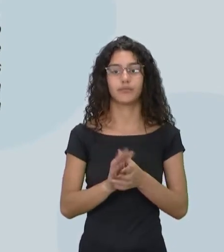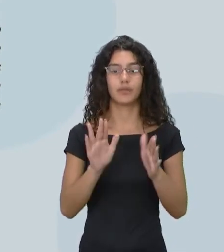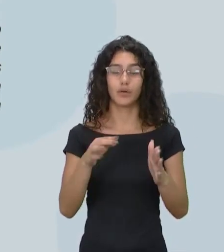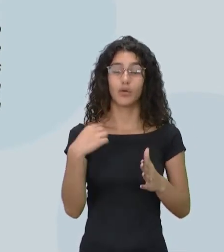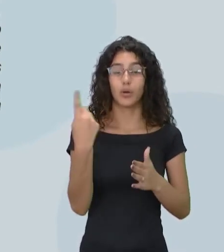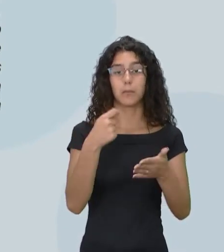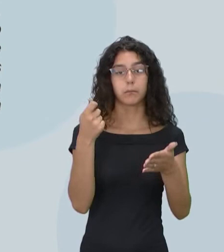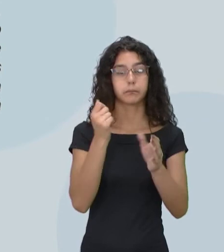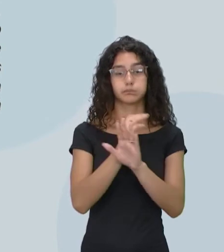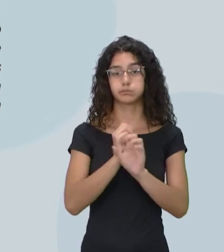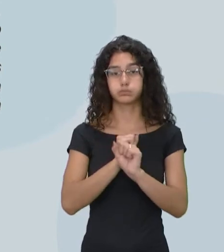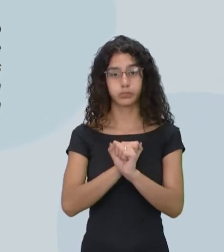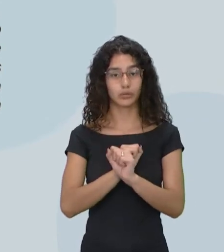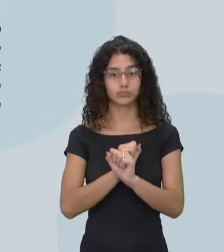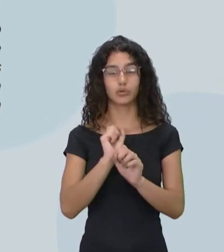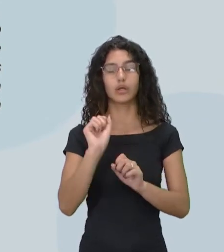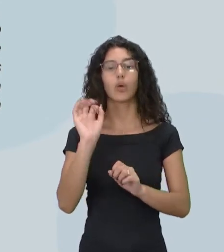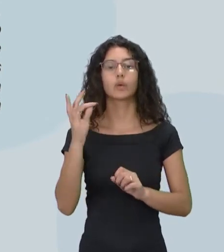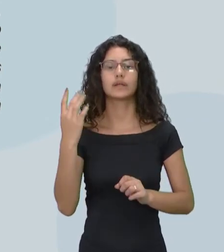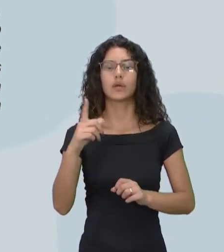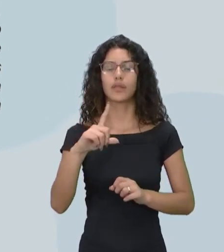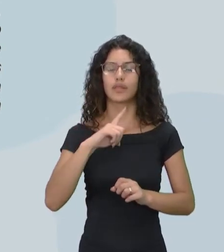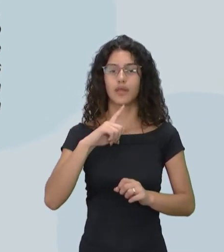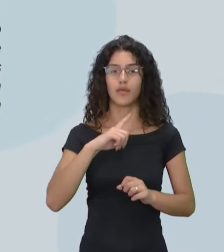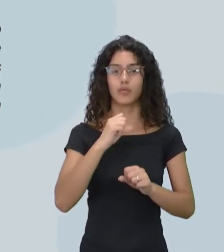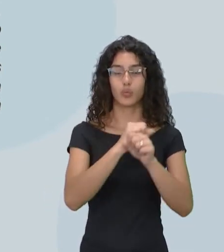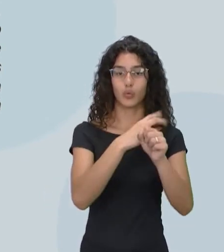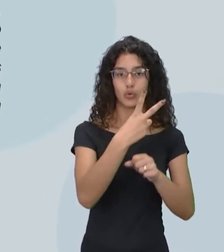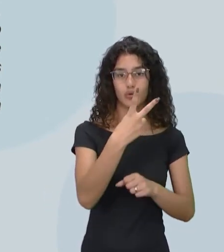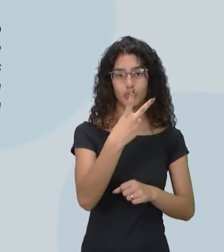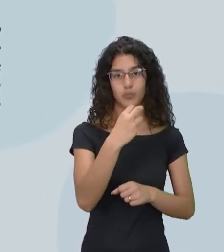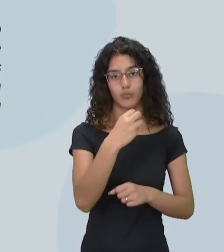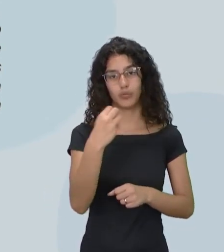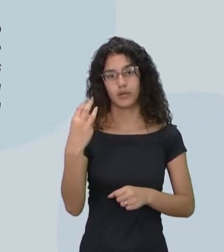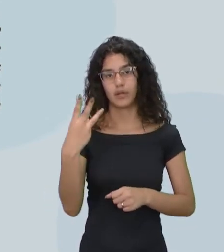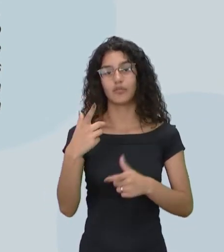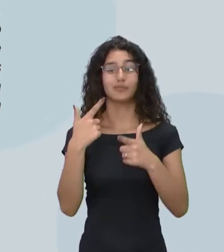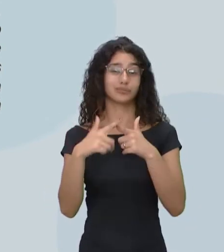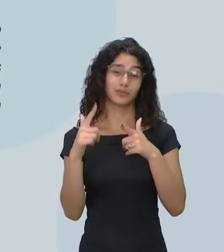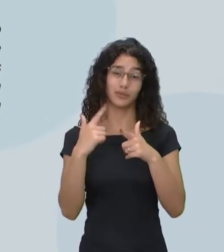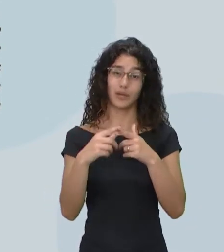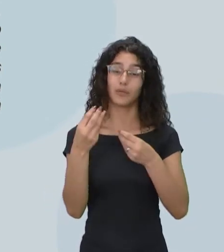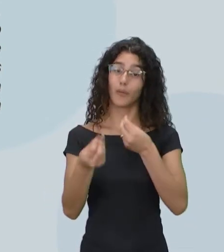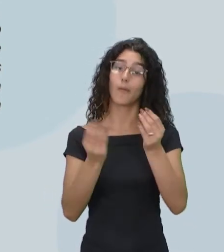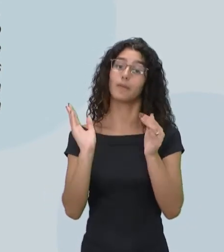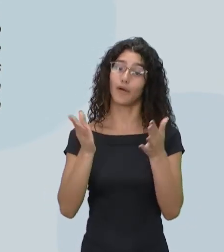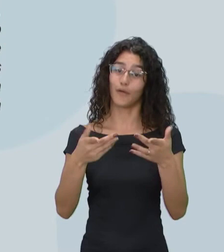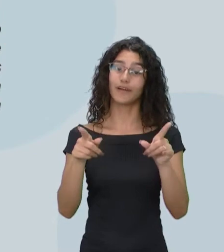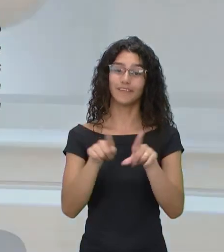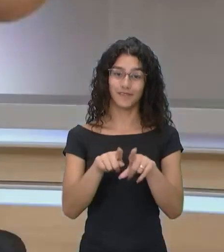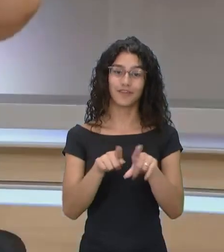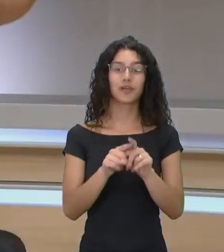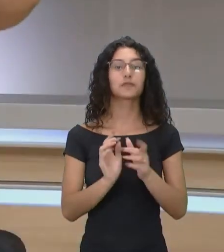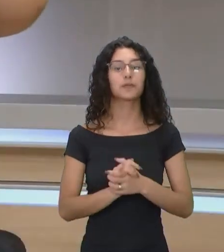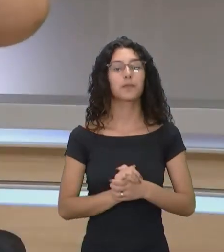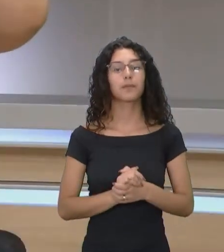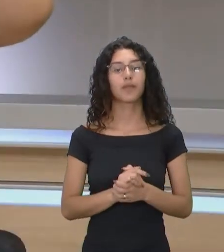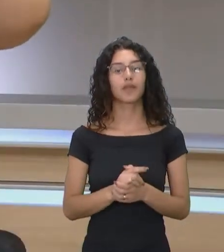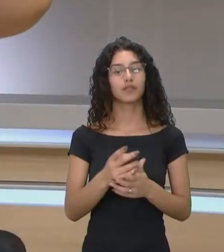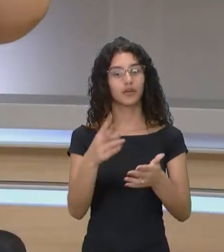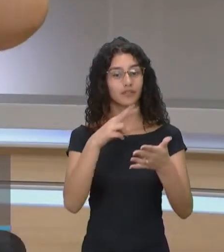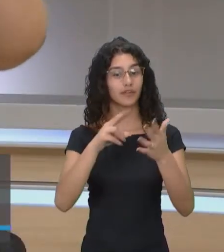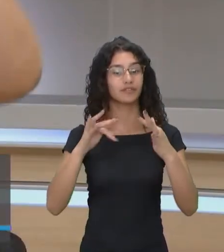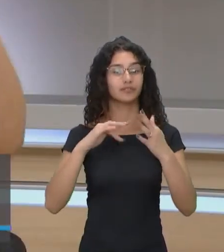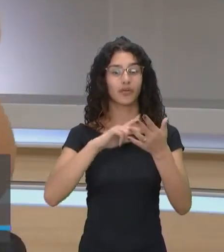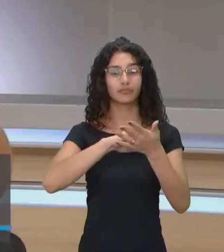a gente parou de ter. O que acontece? A gente teve essa taxa em 2003, foi um caos, como está sendo agora. Por isso que eu falei, na hora que vocês forem abrir lá, vai